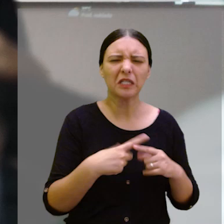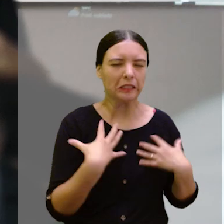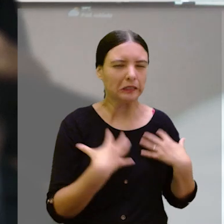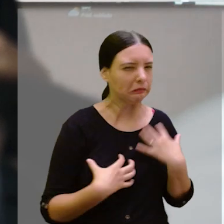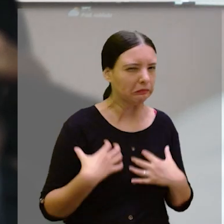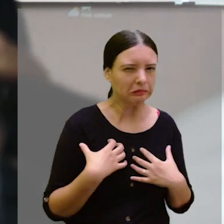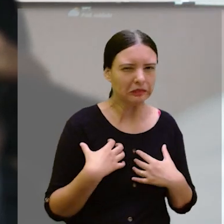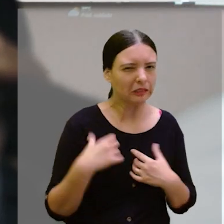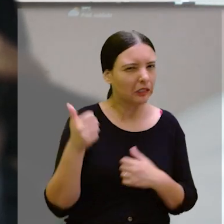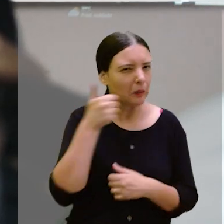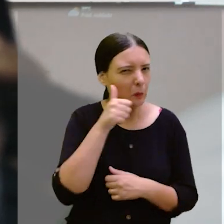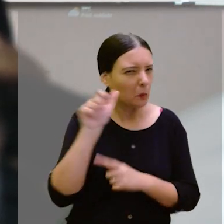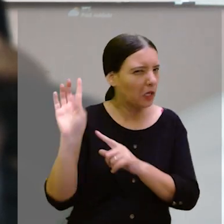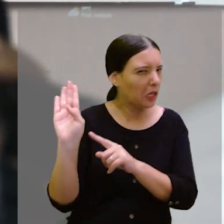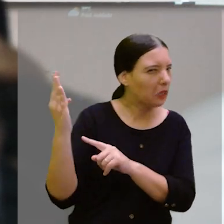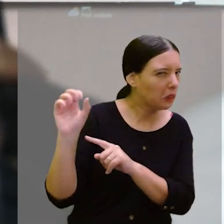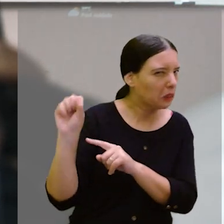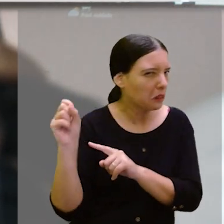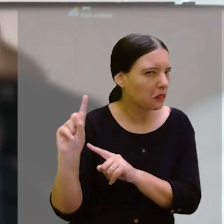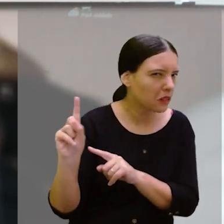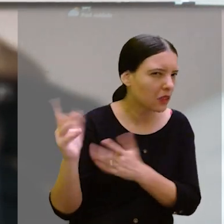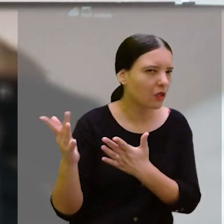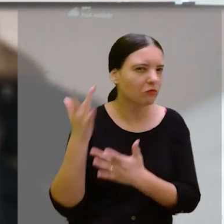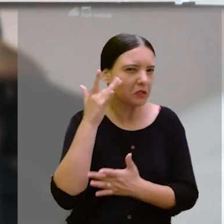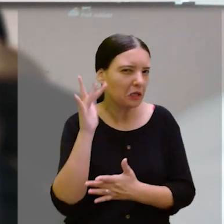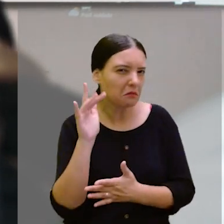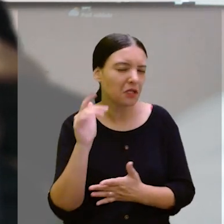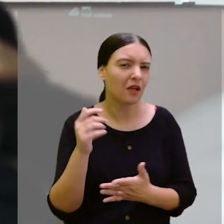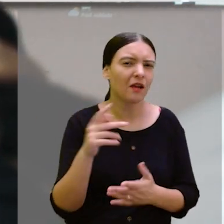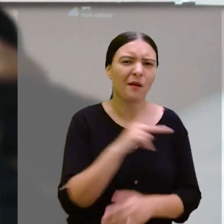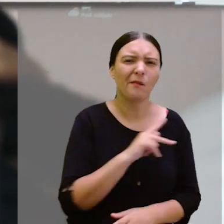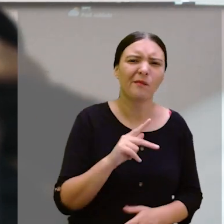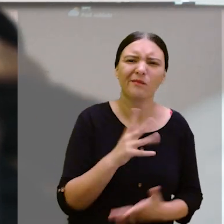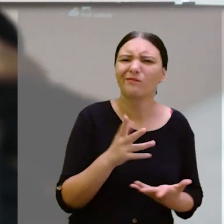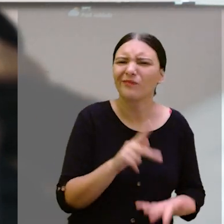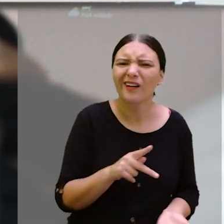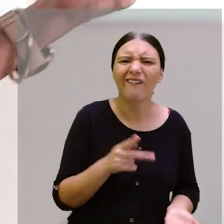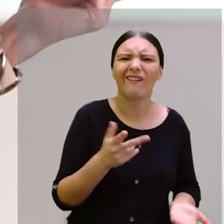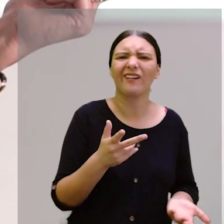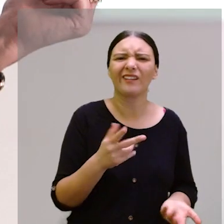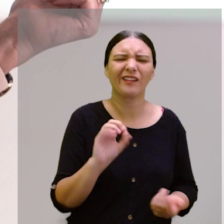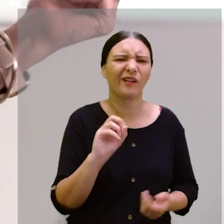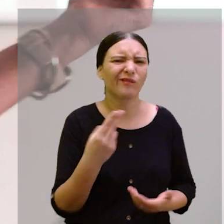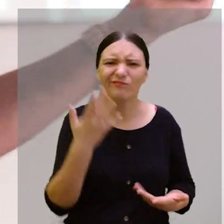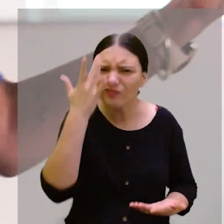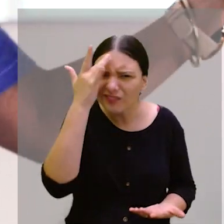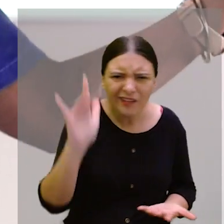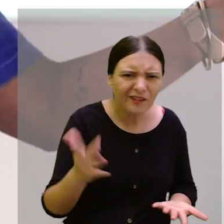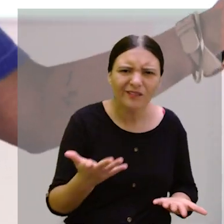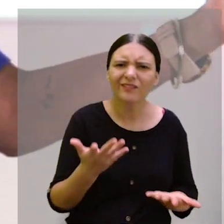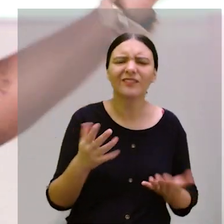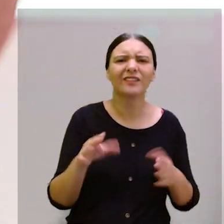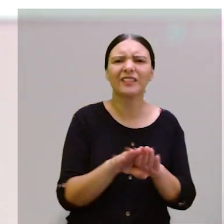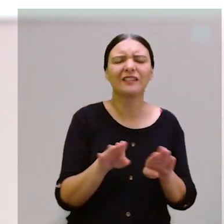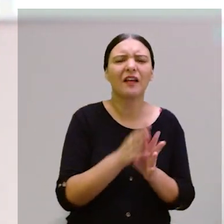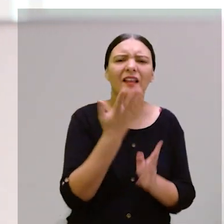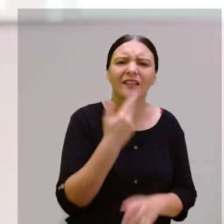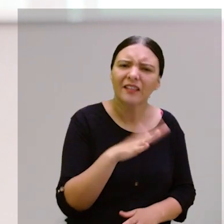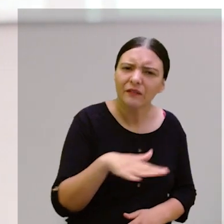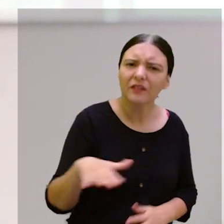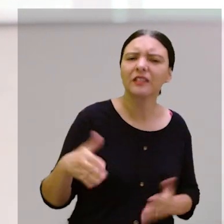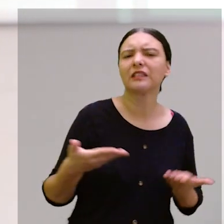Ele não sabe se a mulher traiu ou não traiu. Ele não sabe se ele quer ser padre ou se ele se entrega... Né? A história da